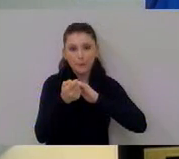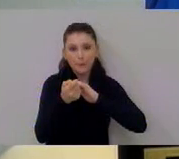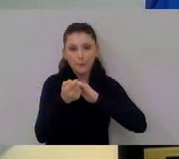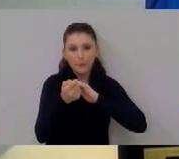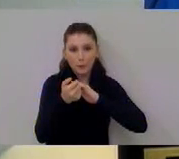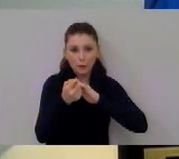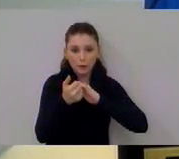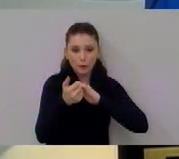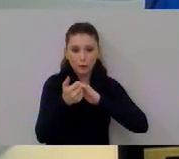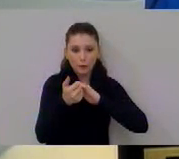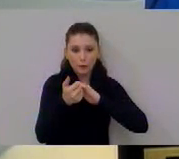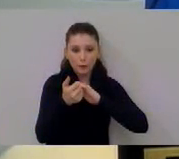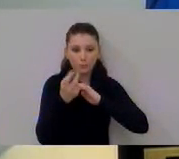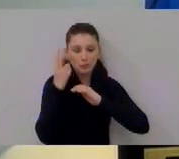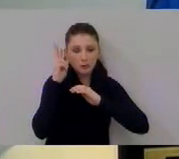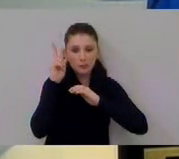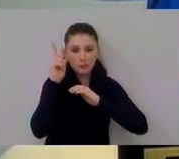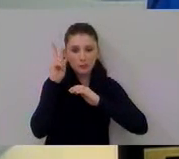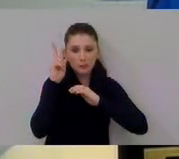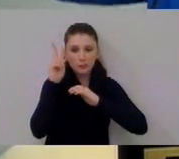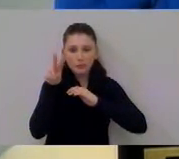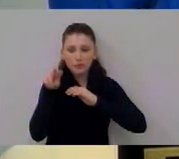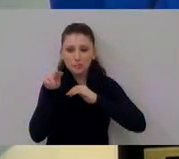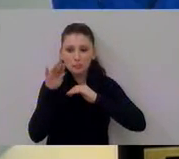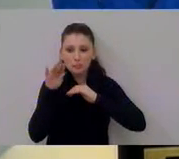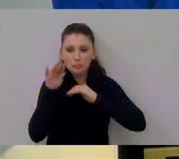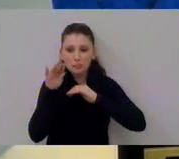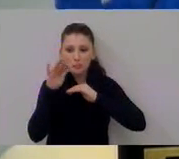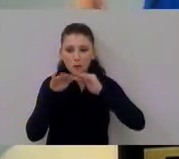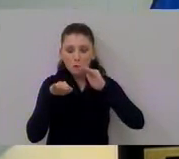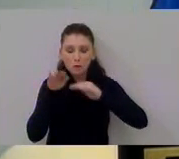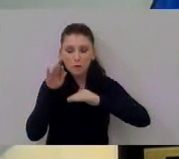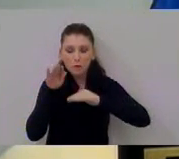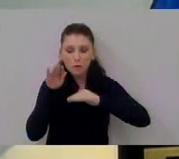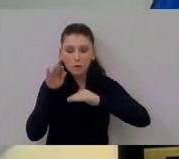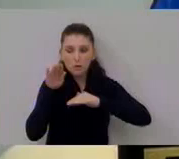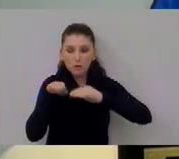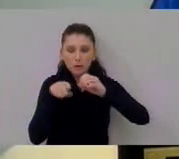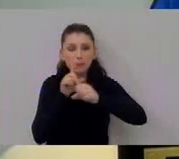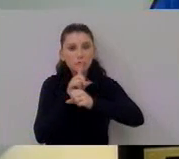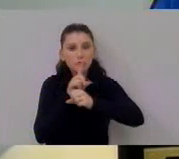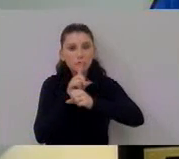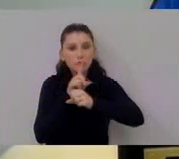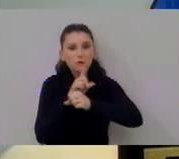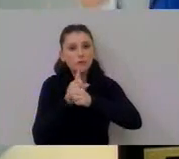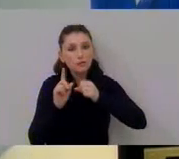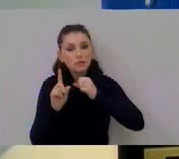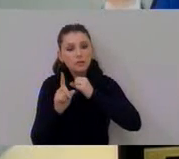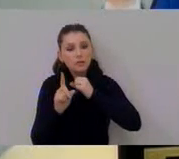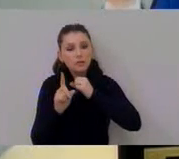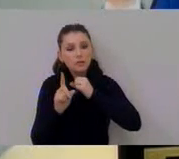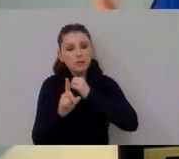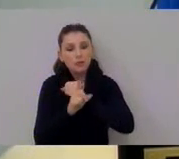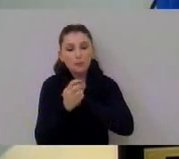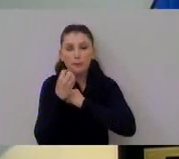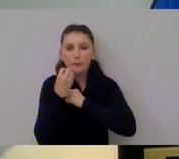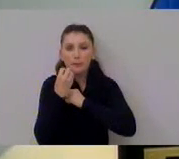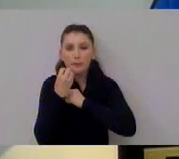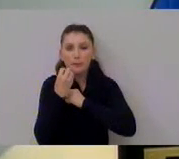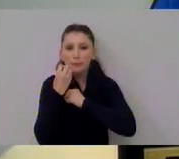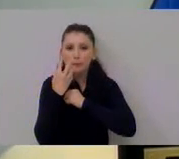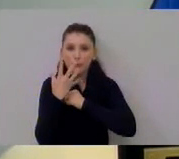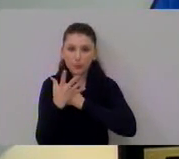do controle social onde há mais controle social. E o que é o